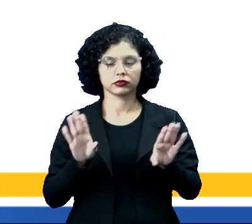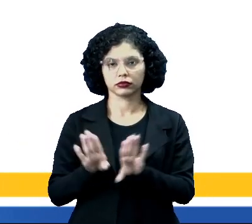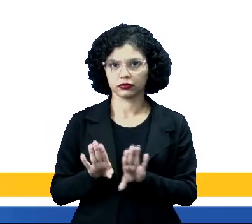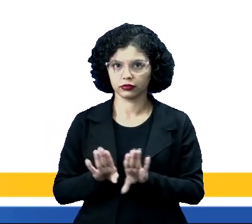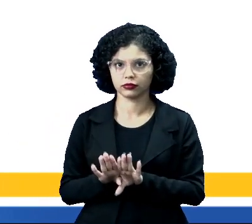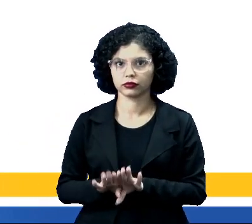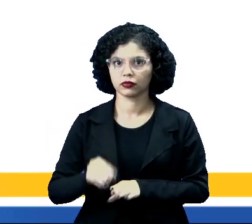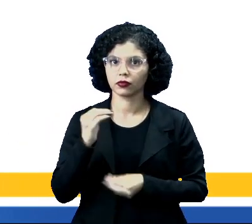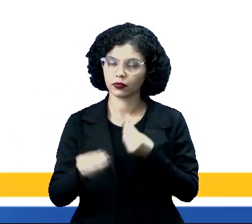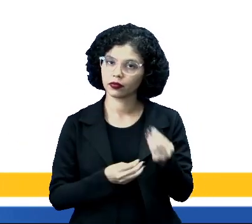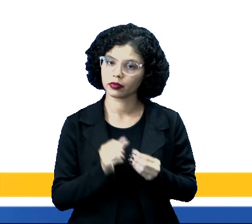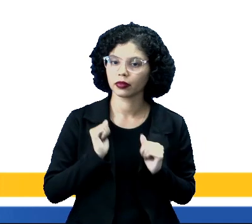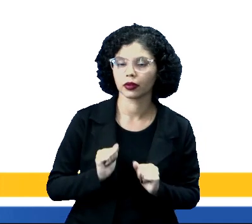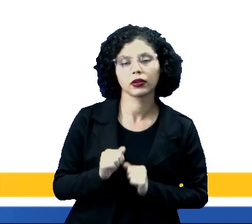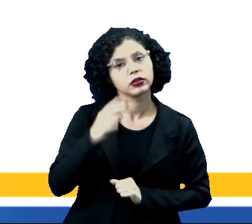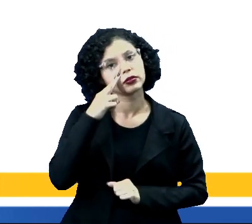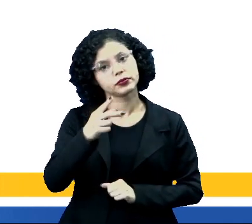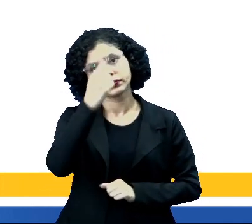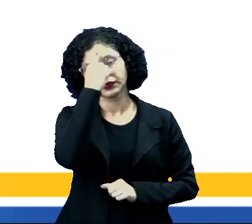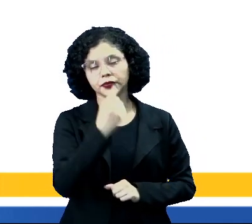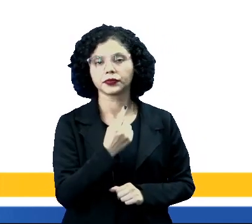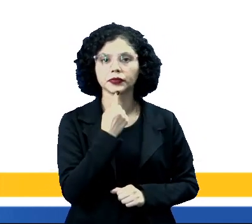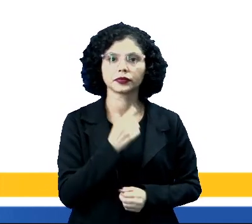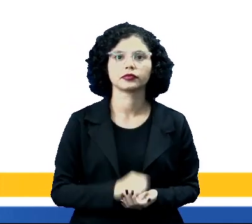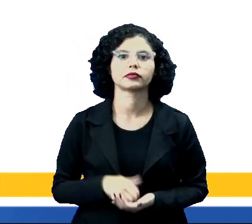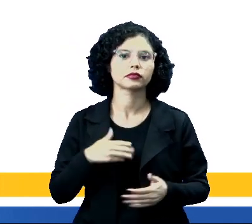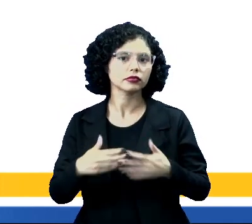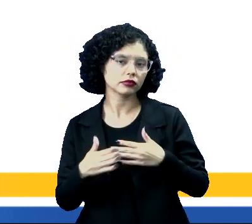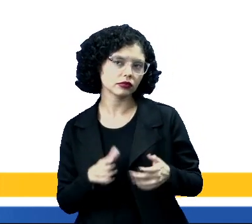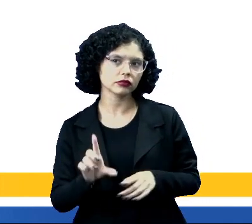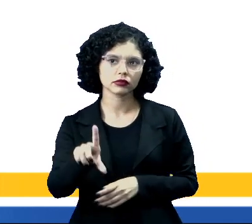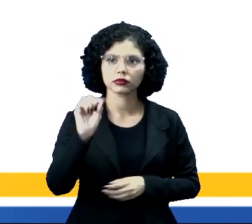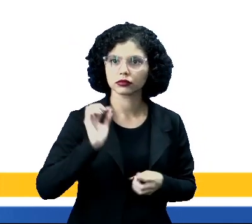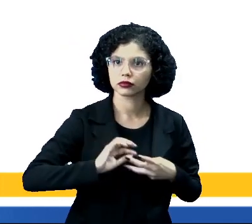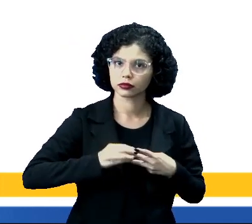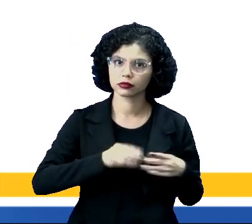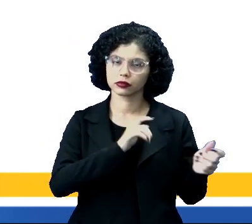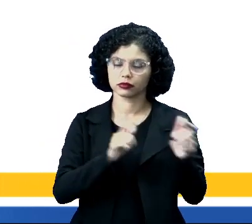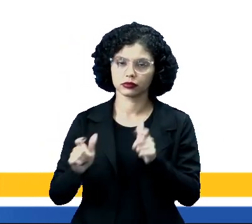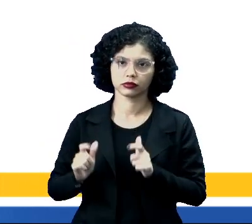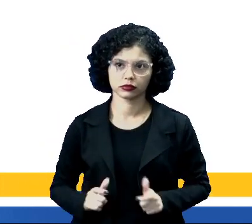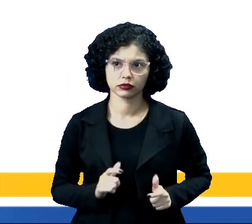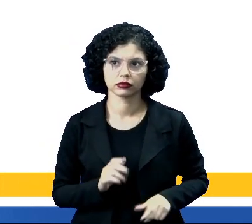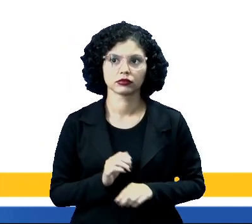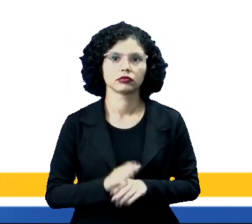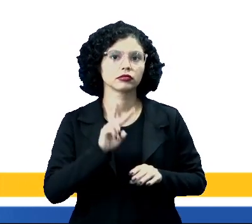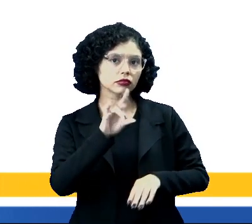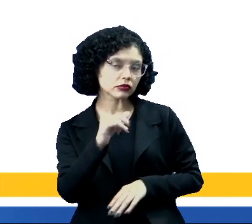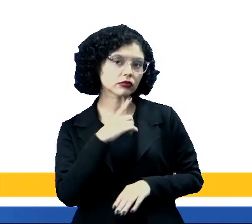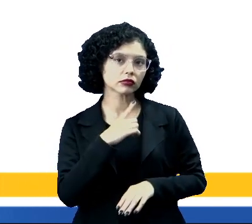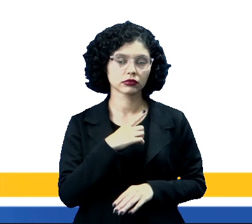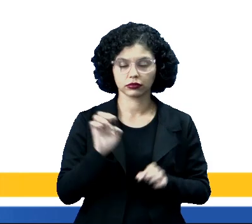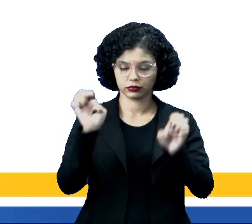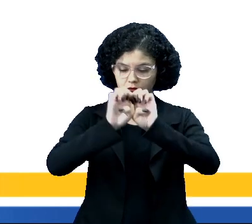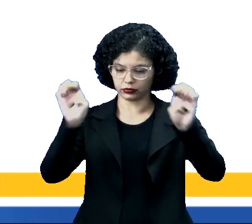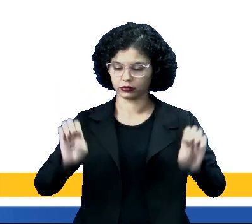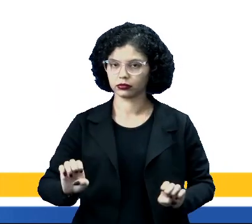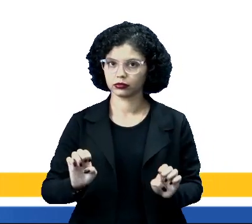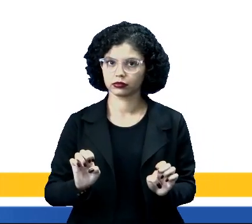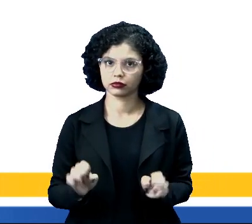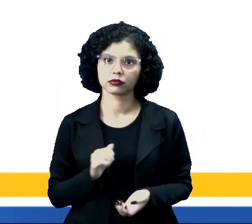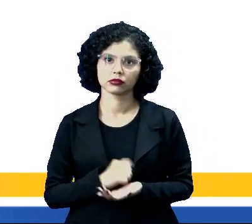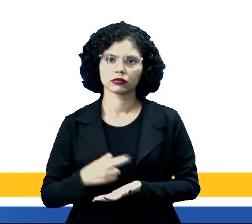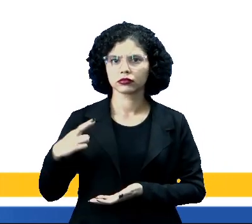também, que como vocês podem ver aí na imagem, que dependendo de onde essa célula está localizada, ela vai ter uma estrutura